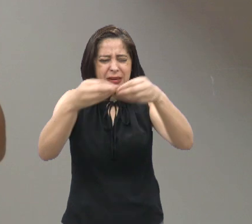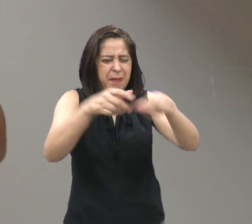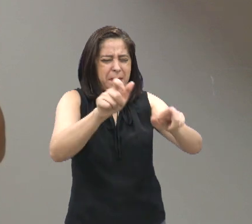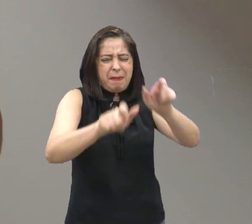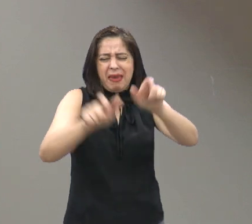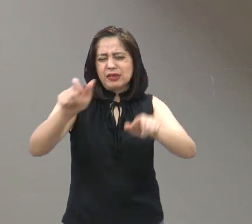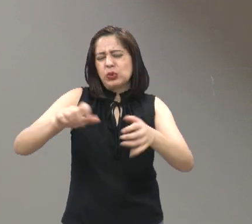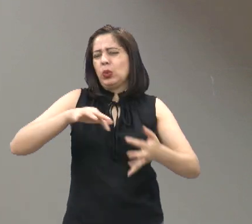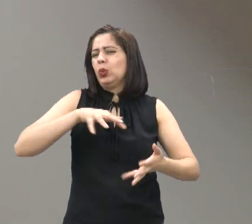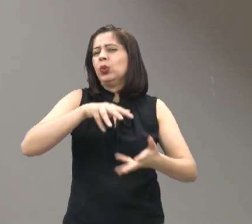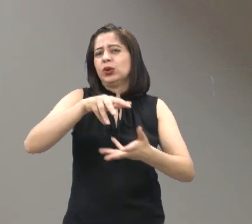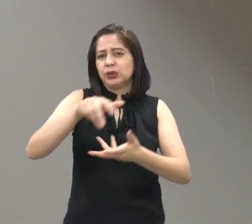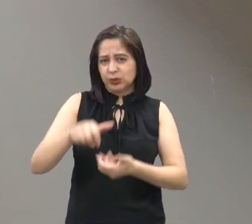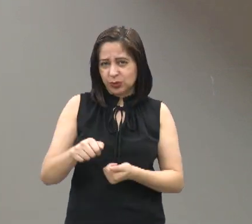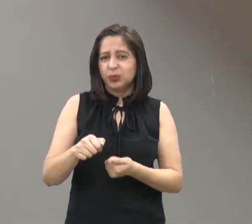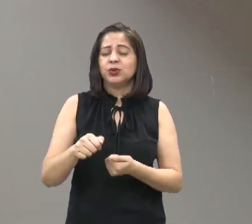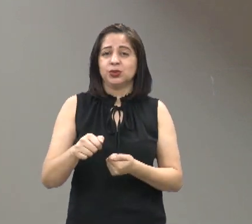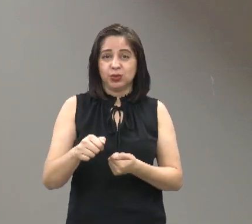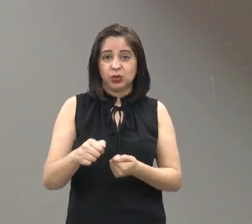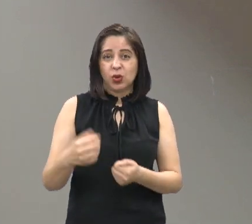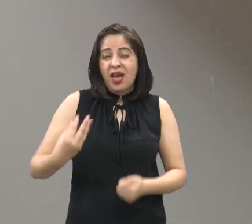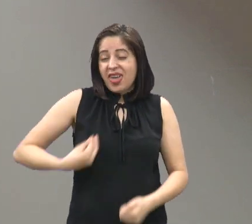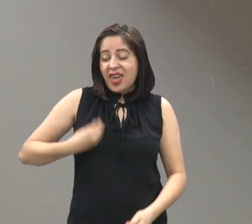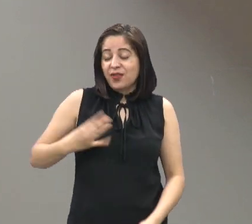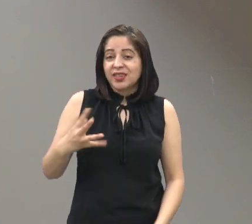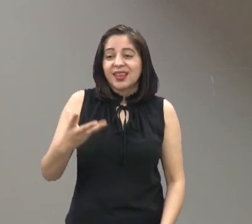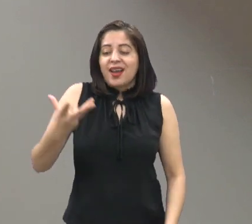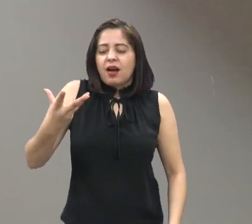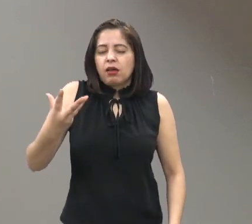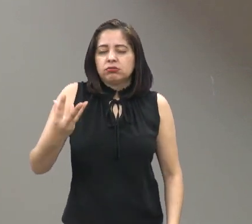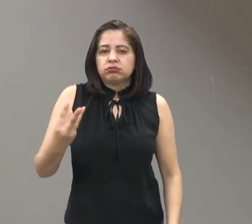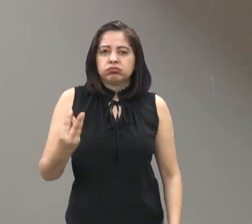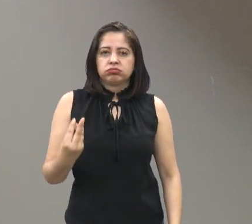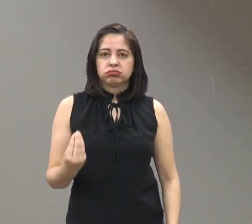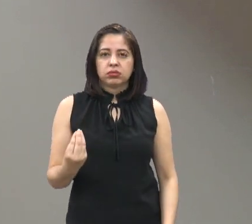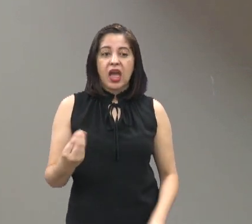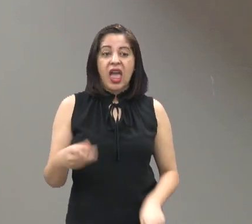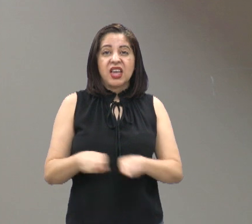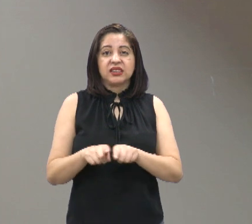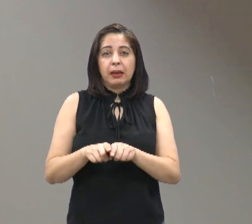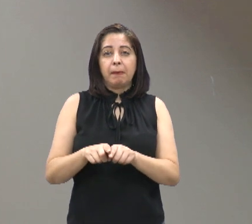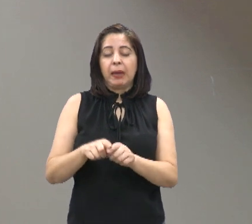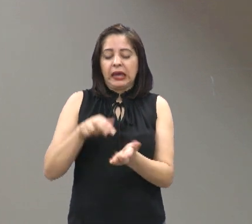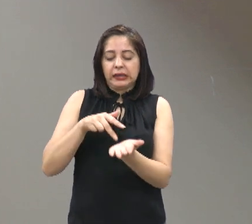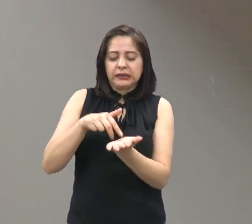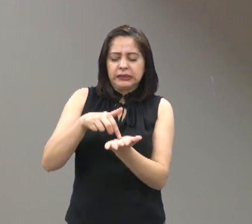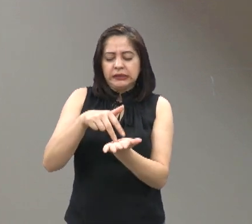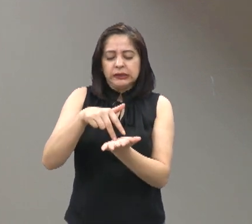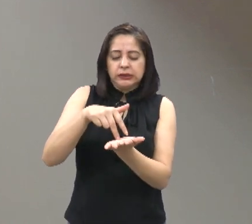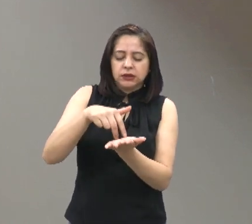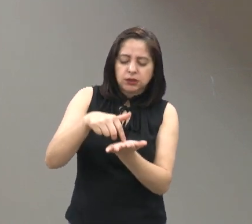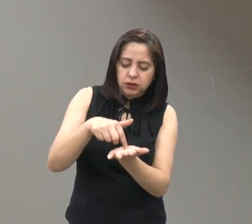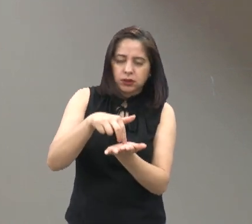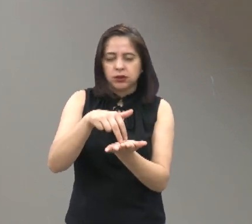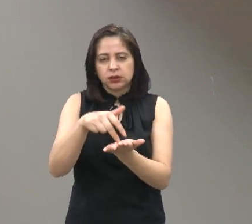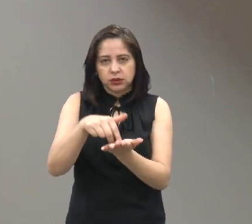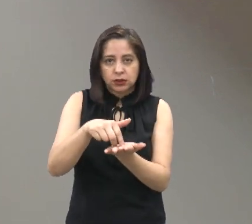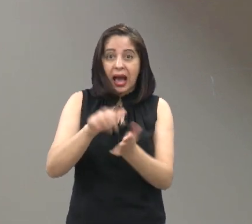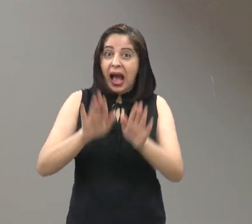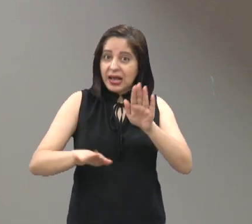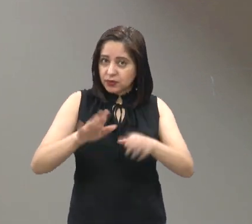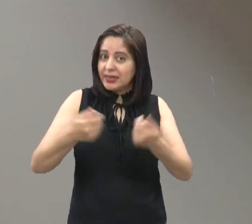o mundo, comprometendo a qualidade de vida e a mobilidade. Em alguns casos, a cirurgia articular